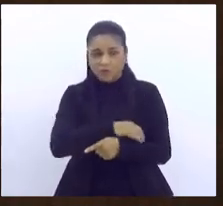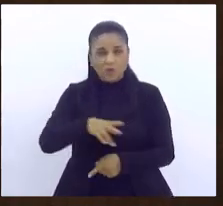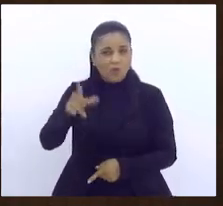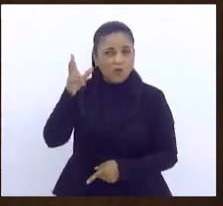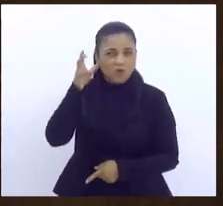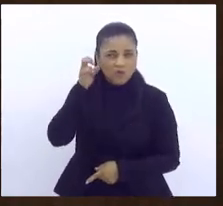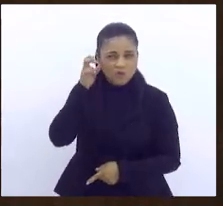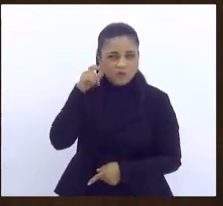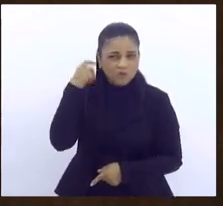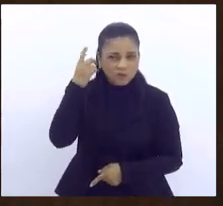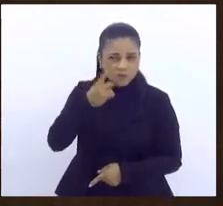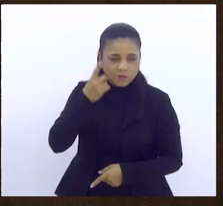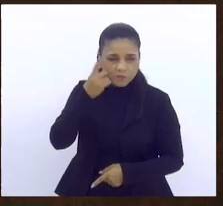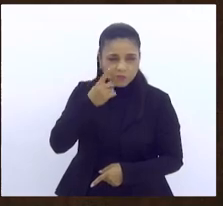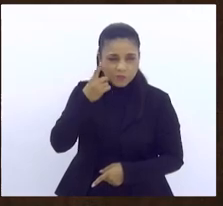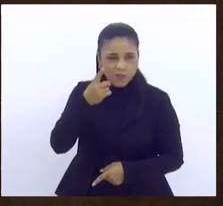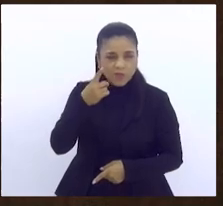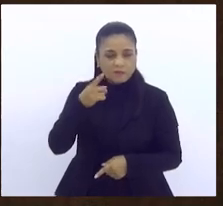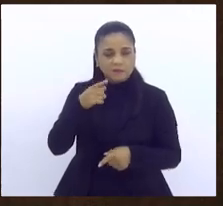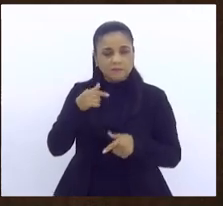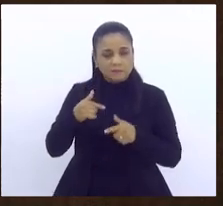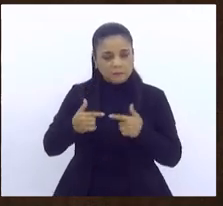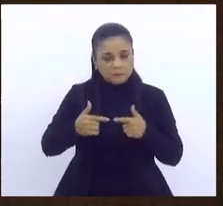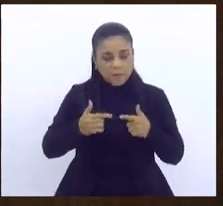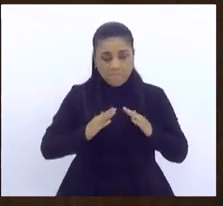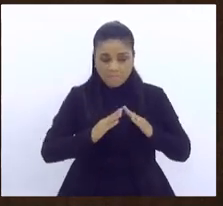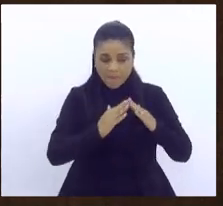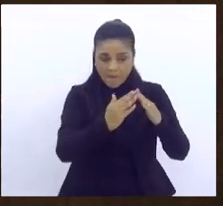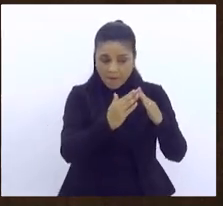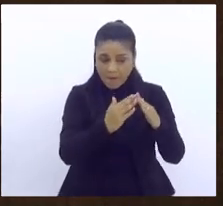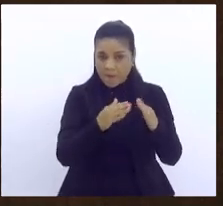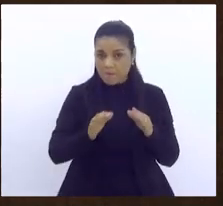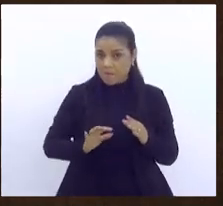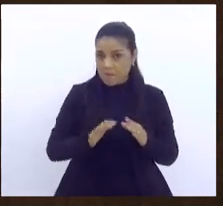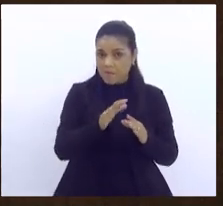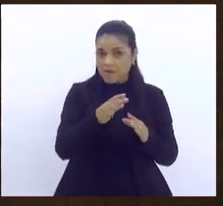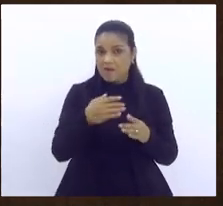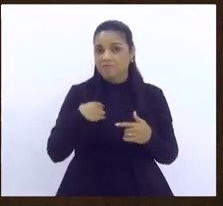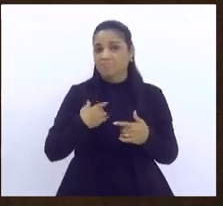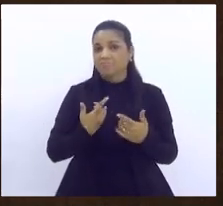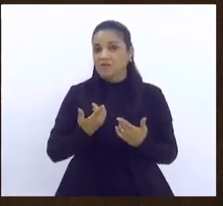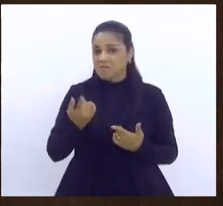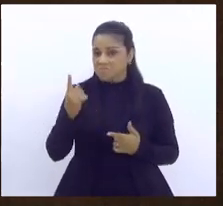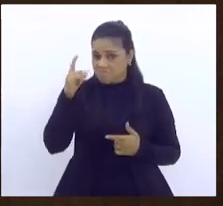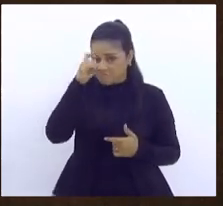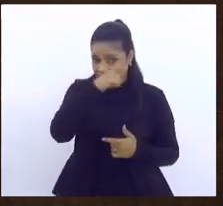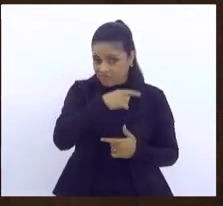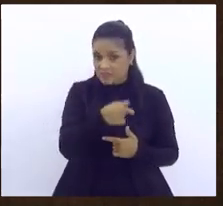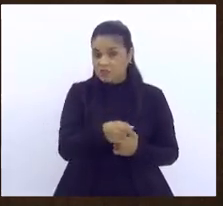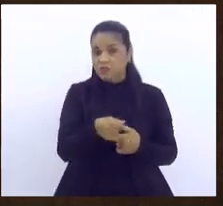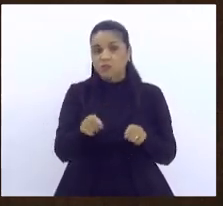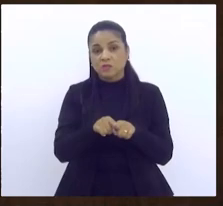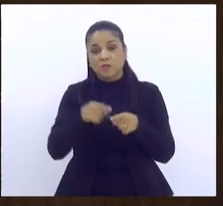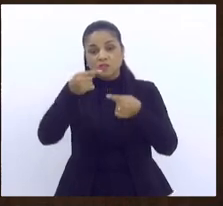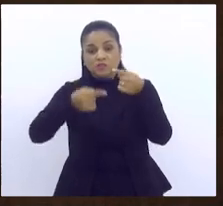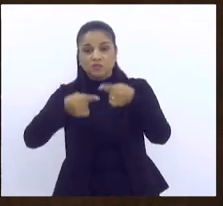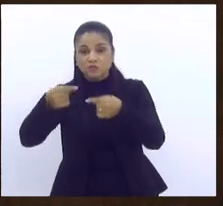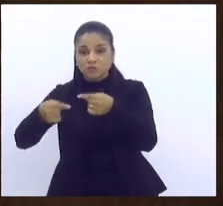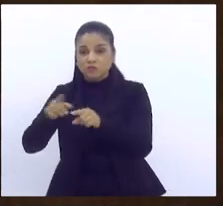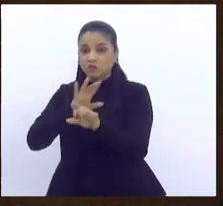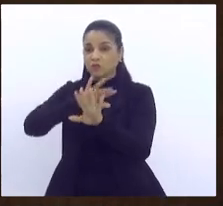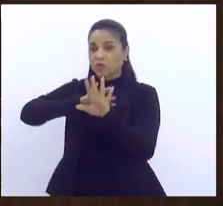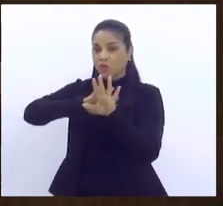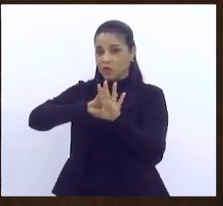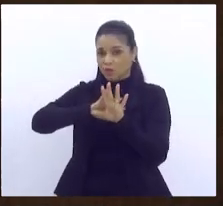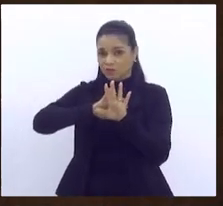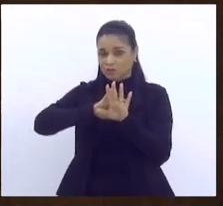falando sobre o quanto que as operações nas favelas são temerárias, e não olhe como um discurso que beira o debate ideológico, mas como um